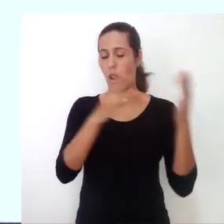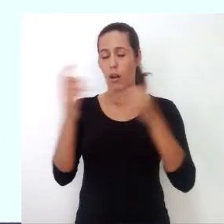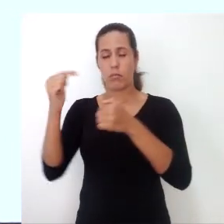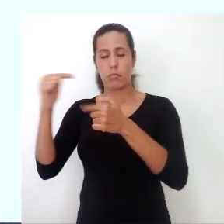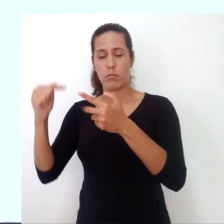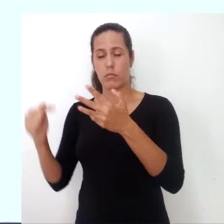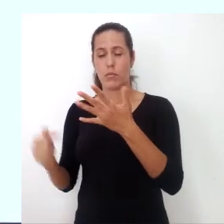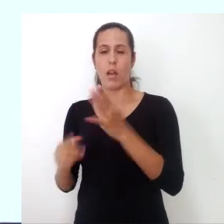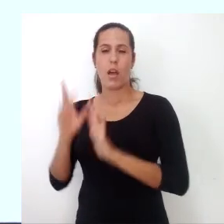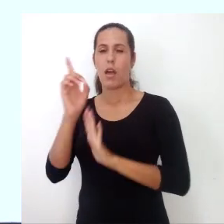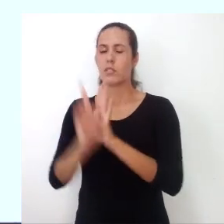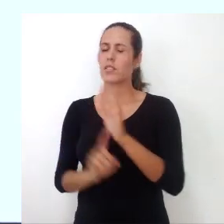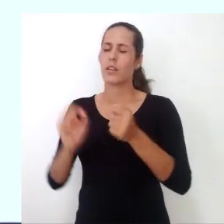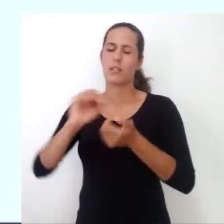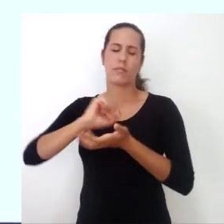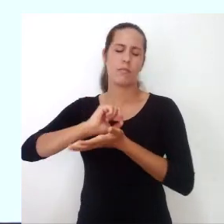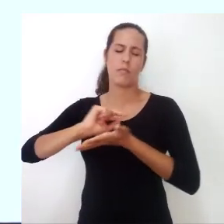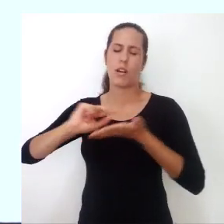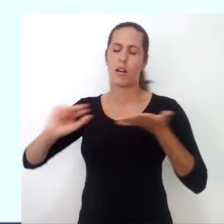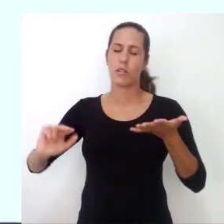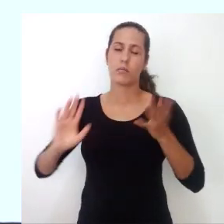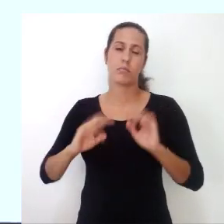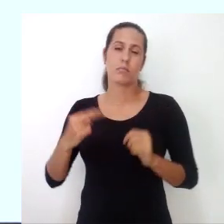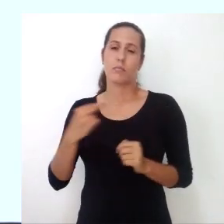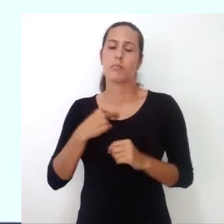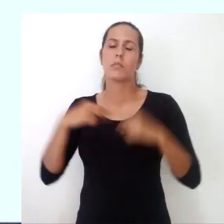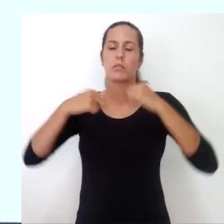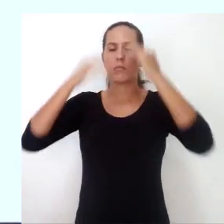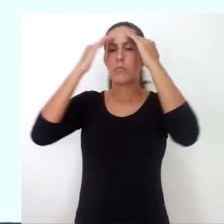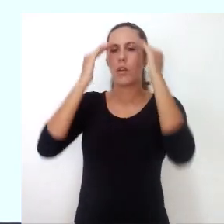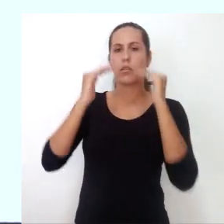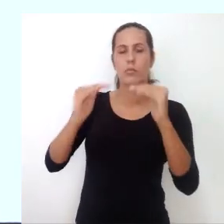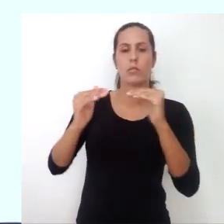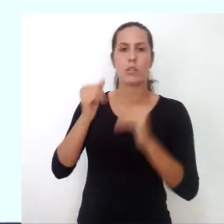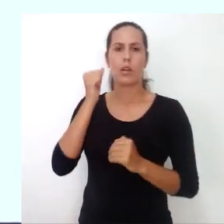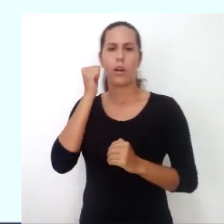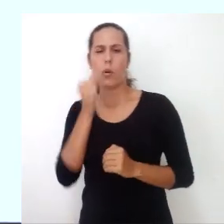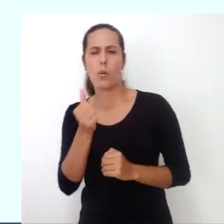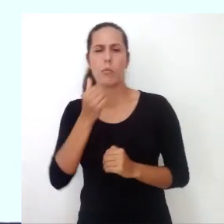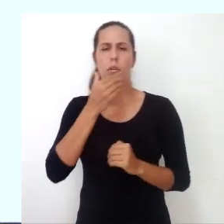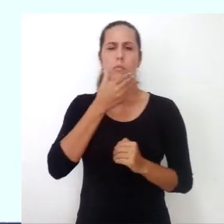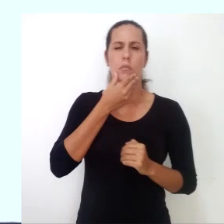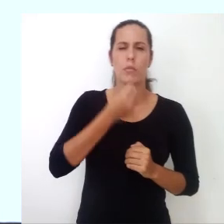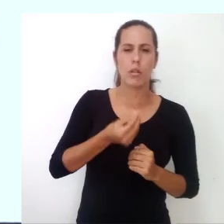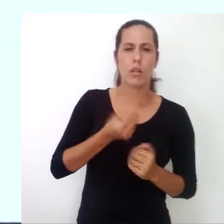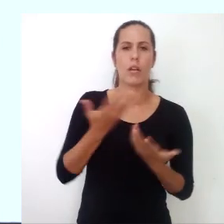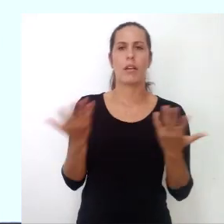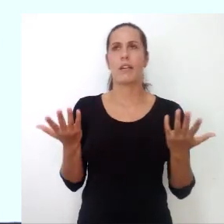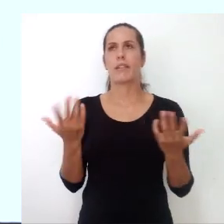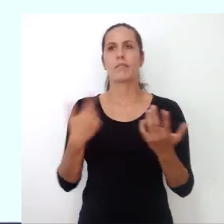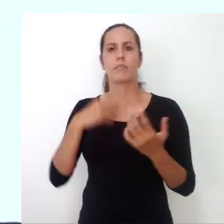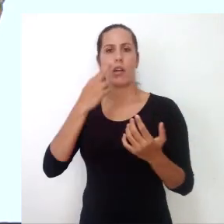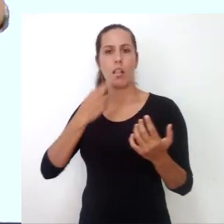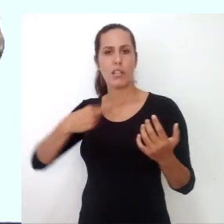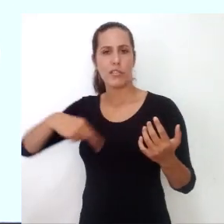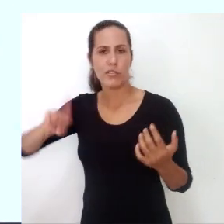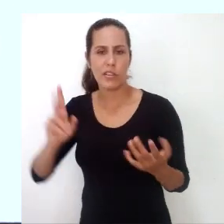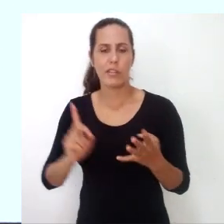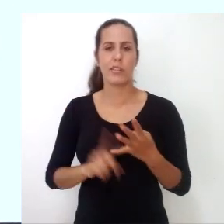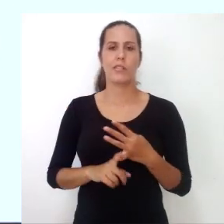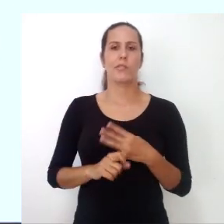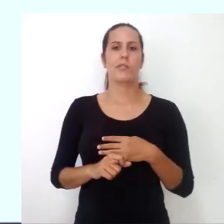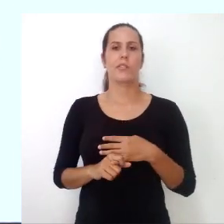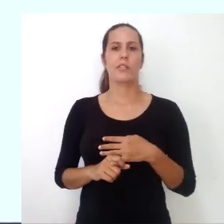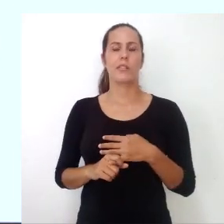para respeitar. Não podemos ter distinção de sexo, né? A questão de sexo, de